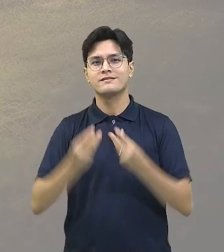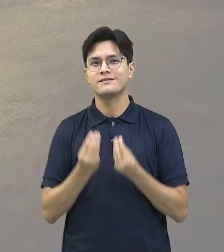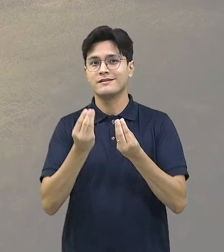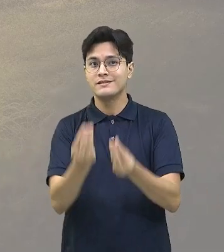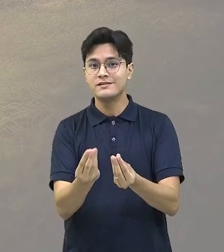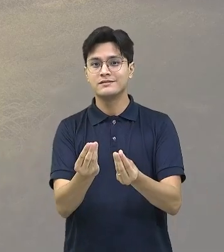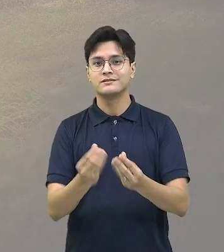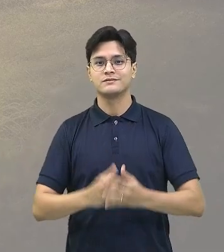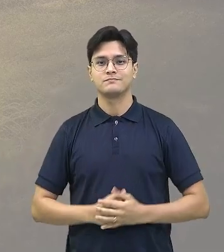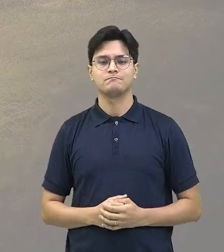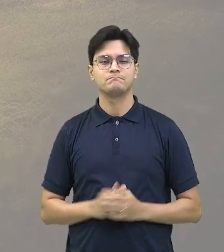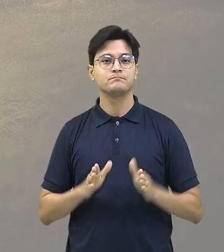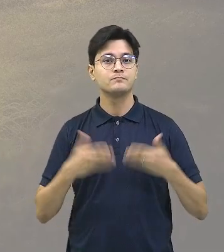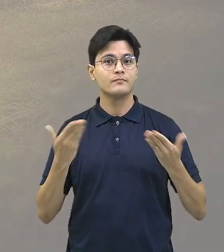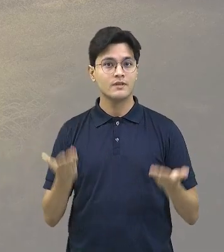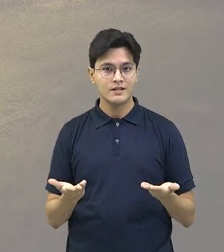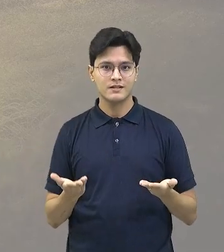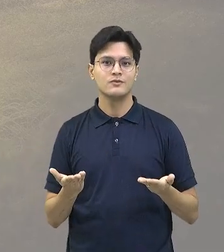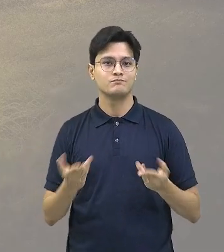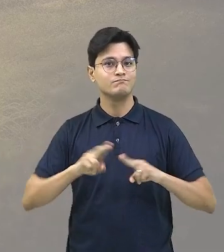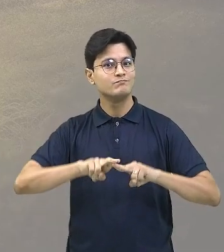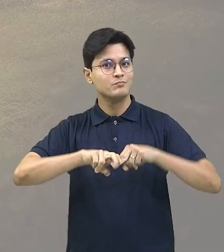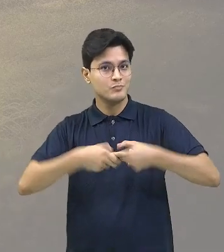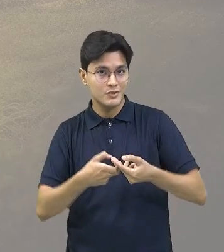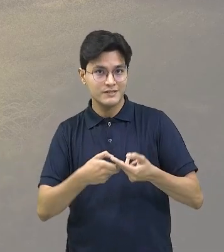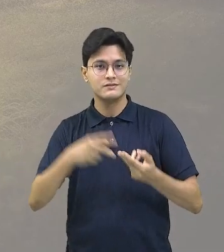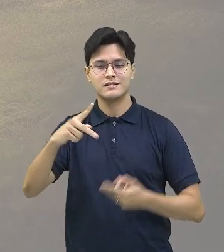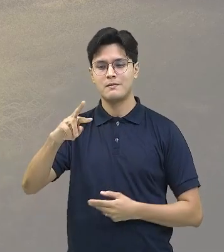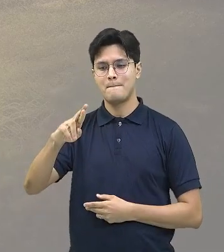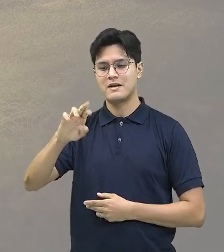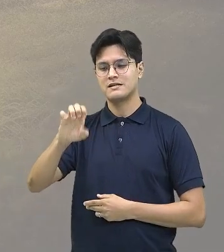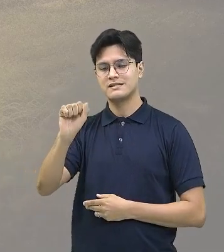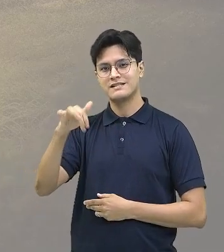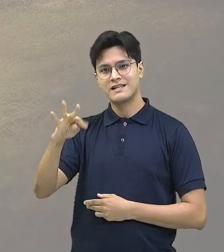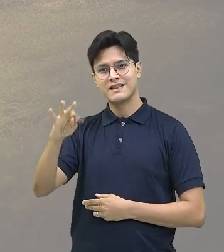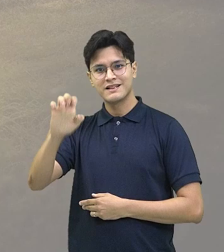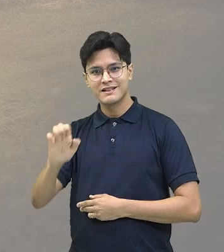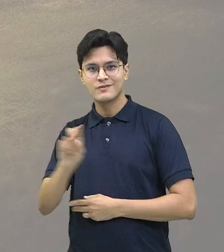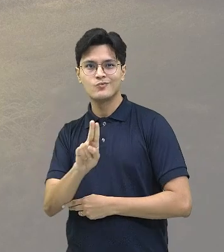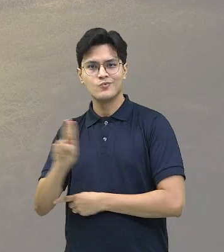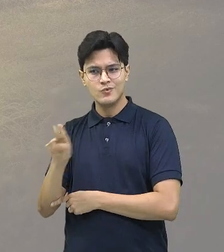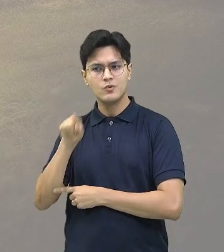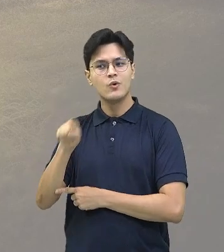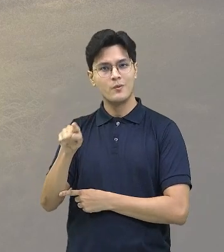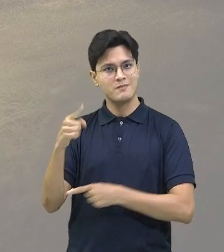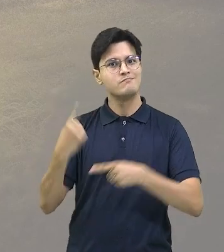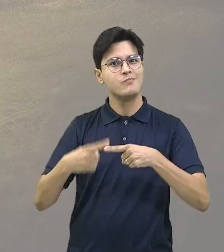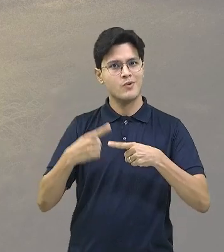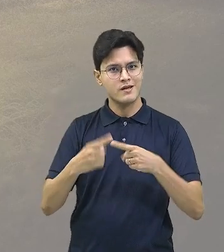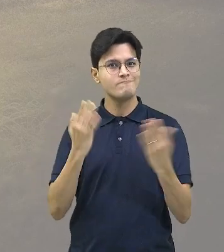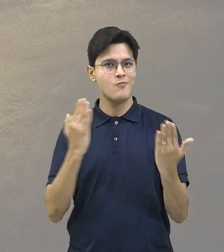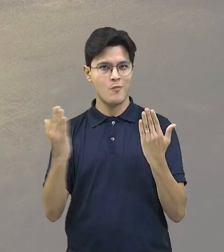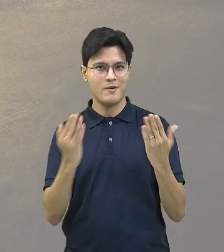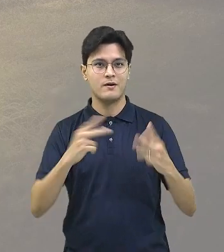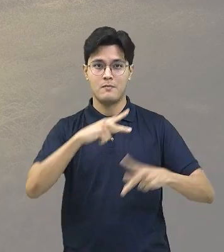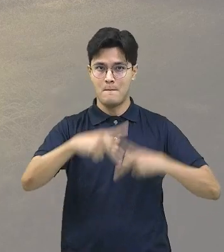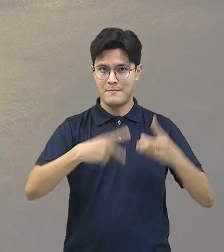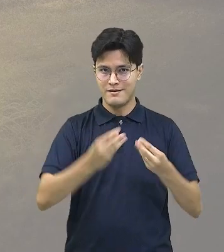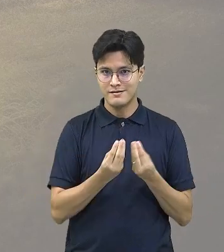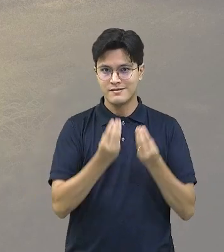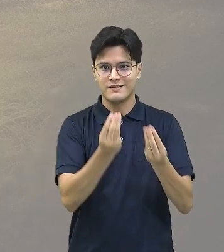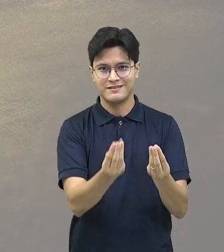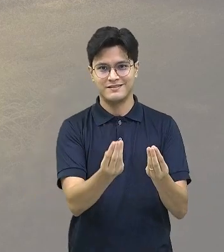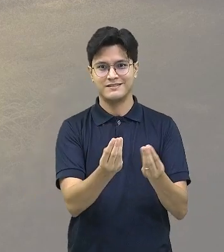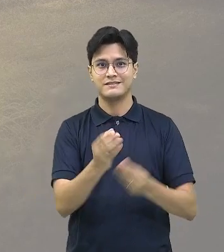isso, né? Esse é o porquê que é chamado present ou presente. Então, olha só aí, para a gente não ficar